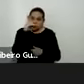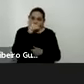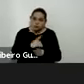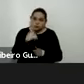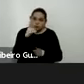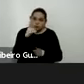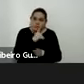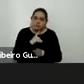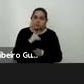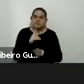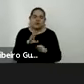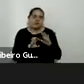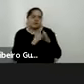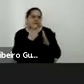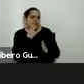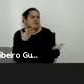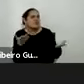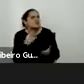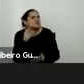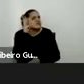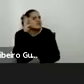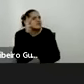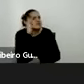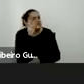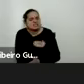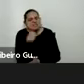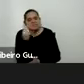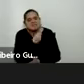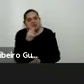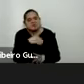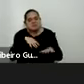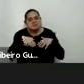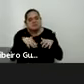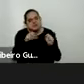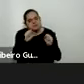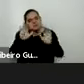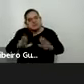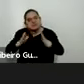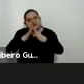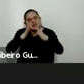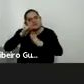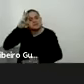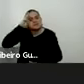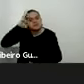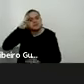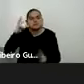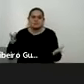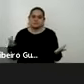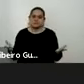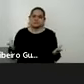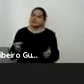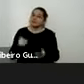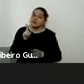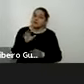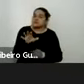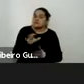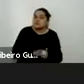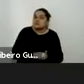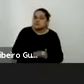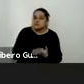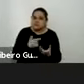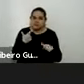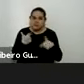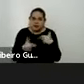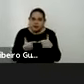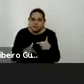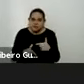disse assim, hoje terça não tem muito trabalho, você não precisa vir, fica em casa na terça. Então é assim que vai funcionar. E aí o trabalhador, que força vai